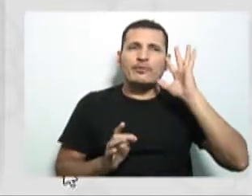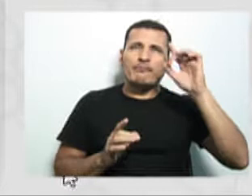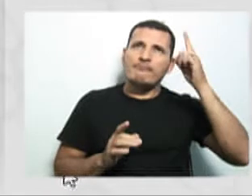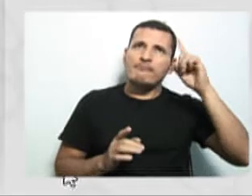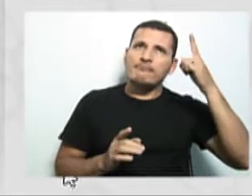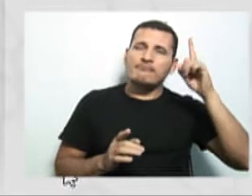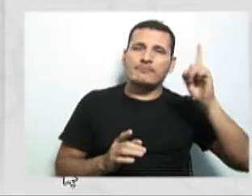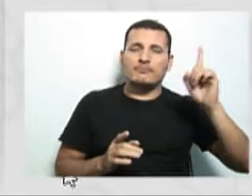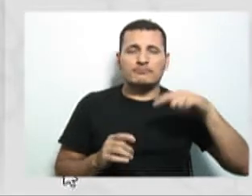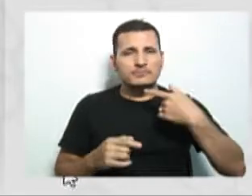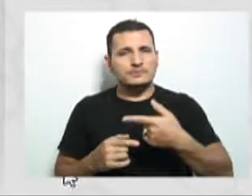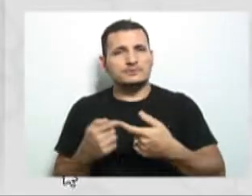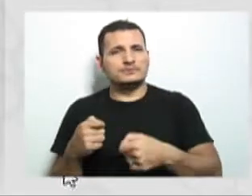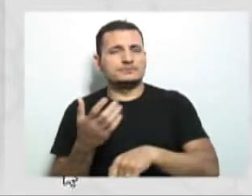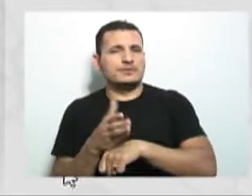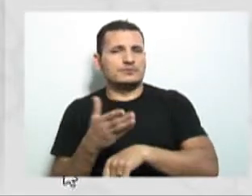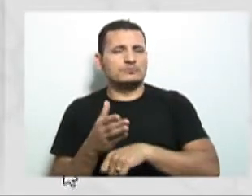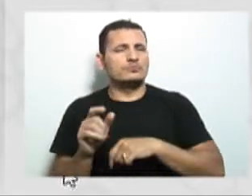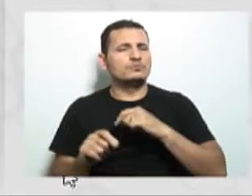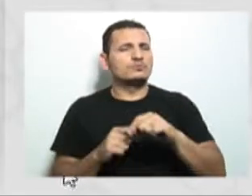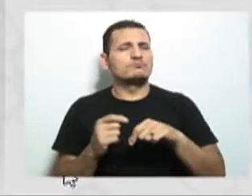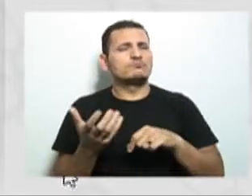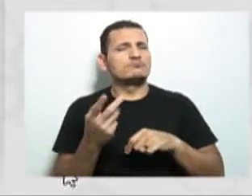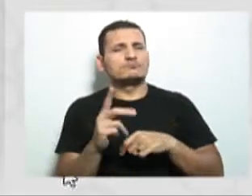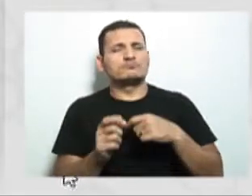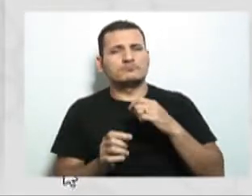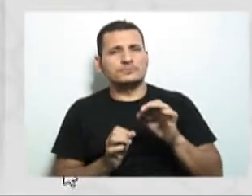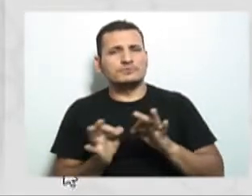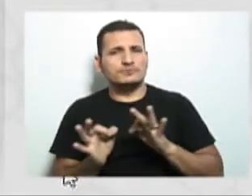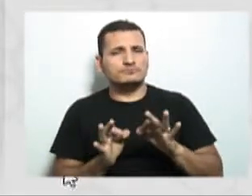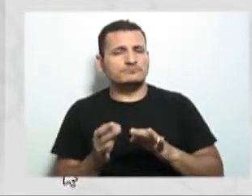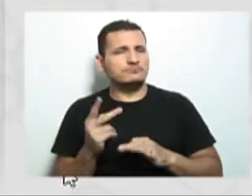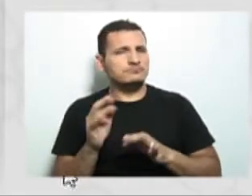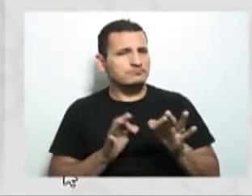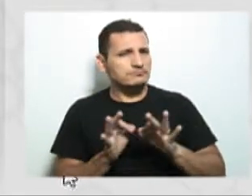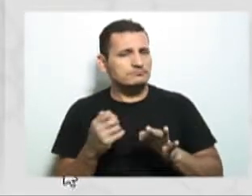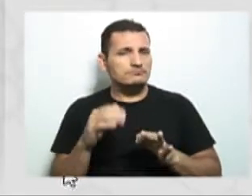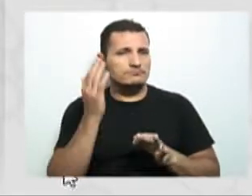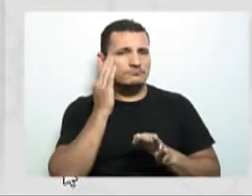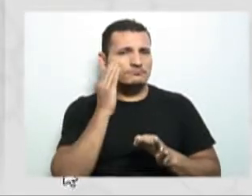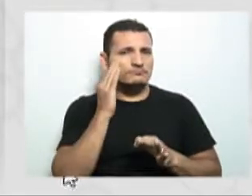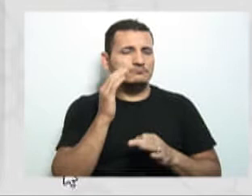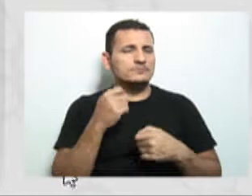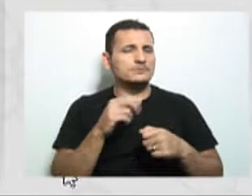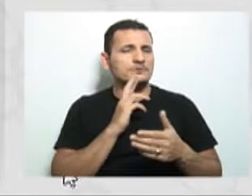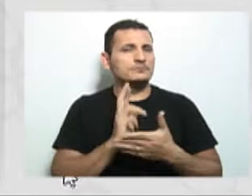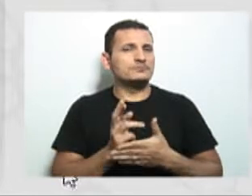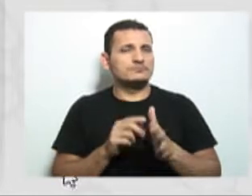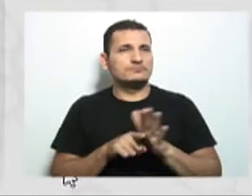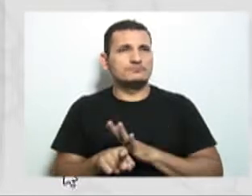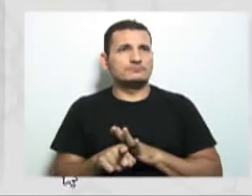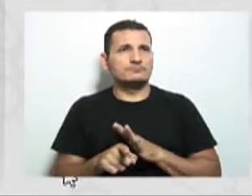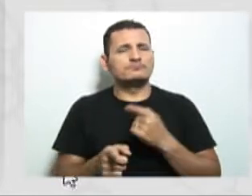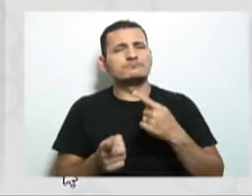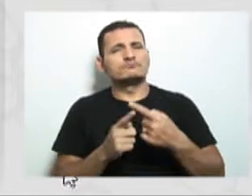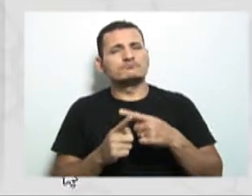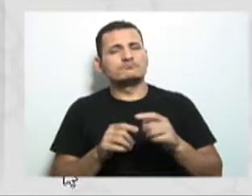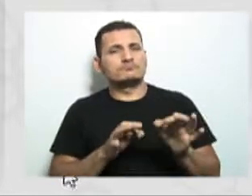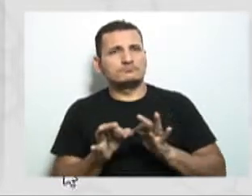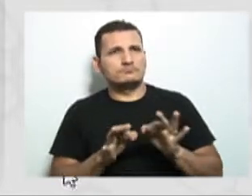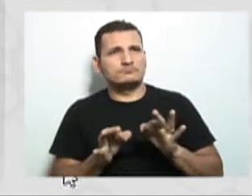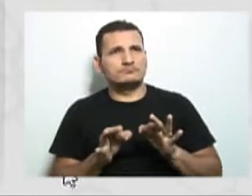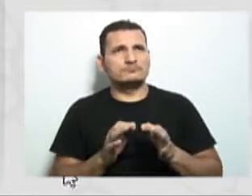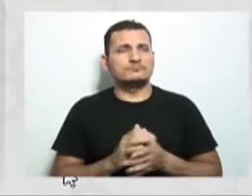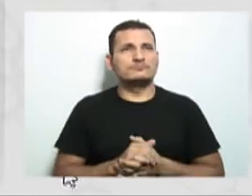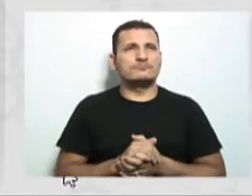em prática. O que se pretende, então, com o seu planejamento? O seu planejamento tem que entender isso daí, tem que responder essa pergunta. Por que planejar? Não é?